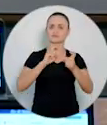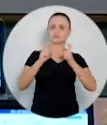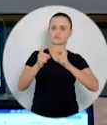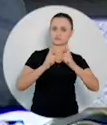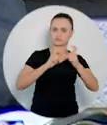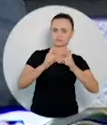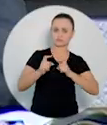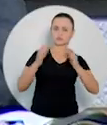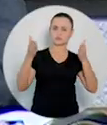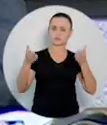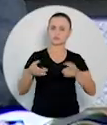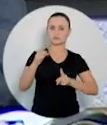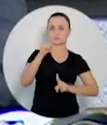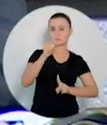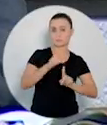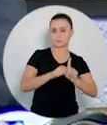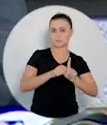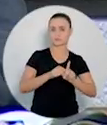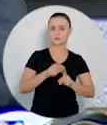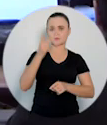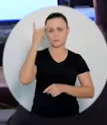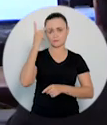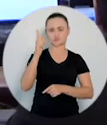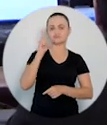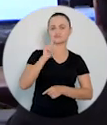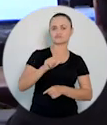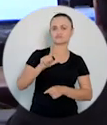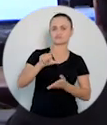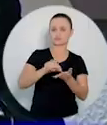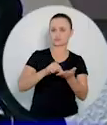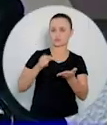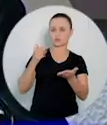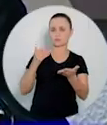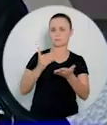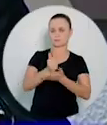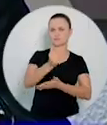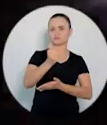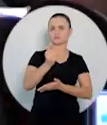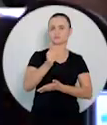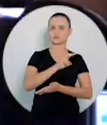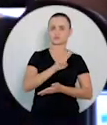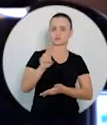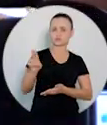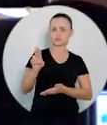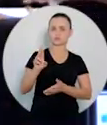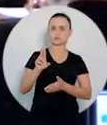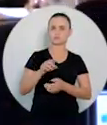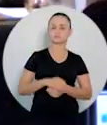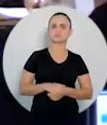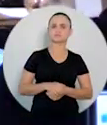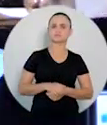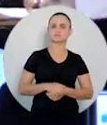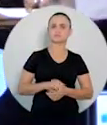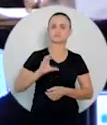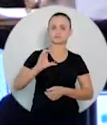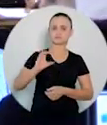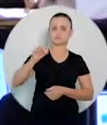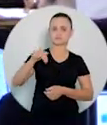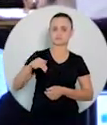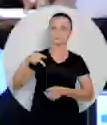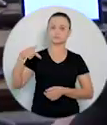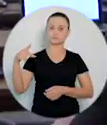vezes neste mês para aprovar os nomes dos indicados pela OAB para as vagas de representantes no Conselho Nacional do Ministério